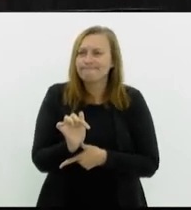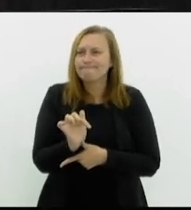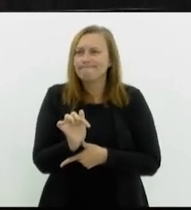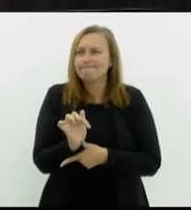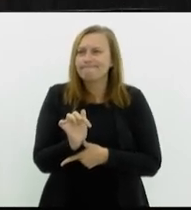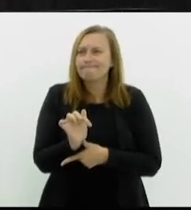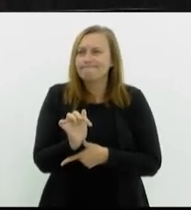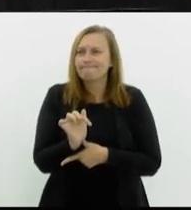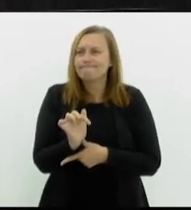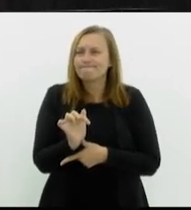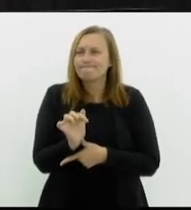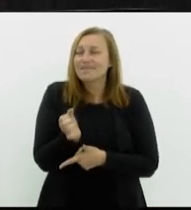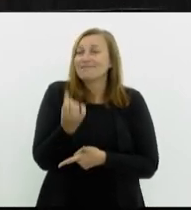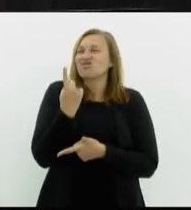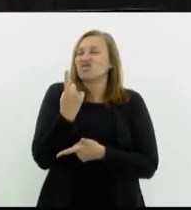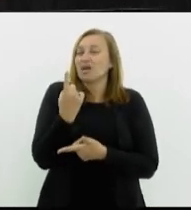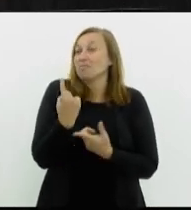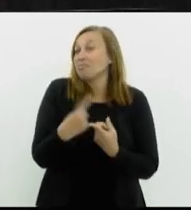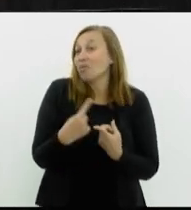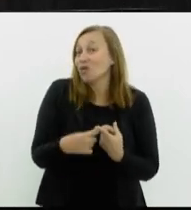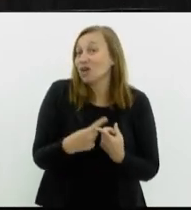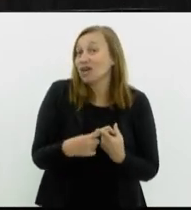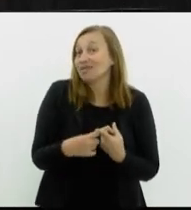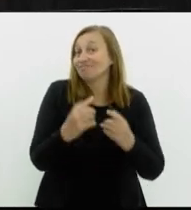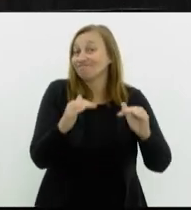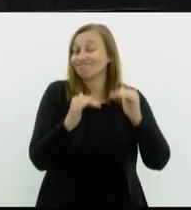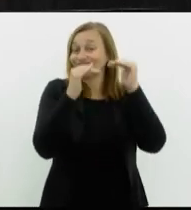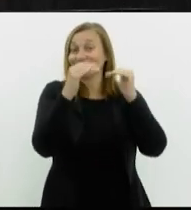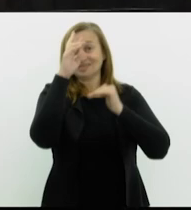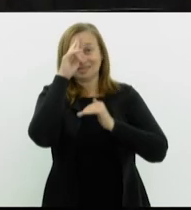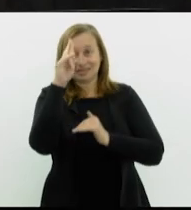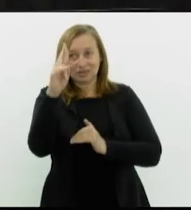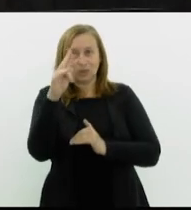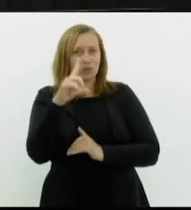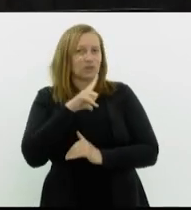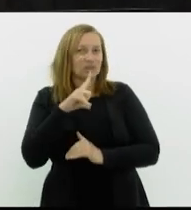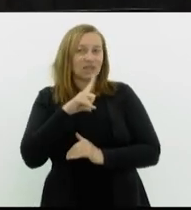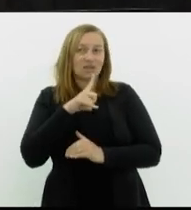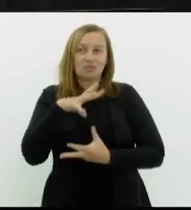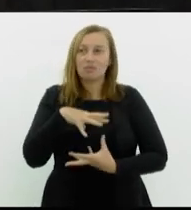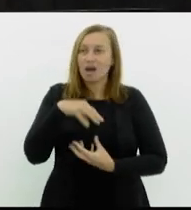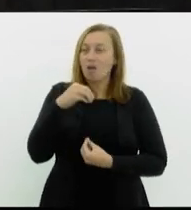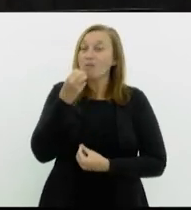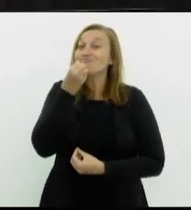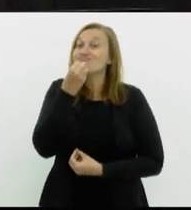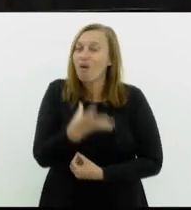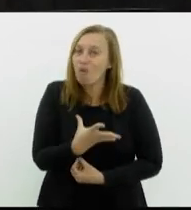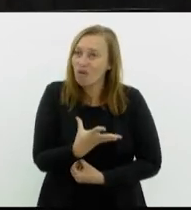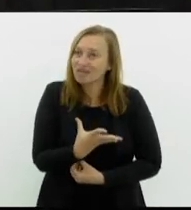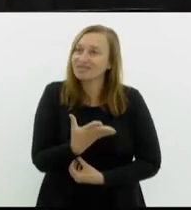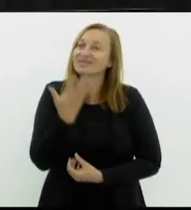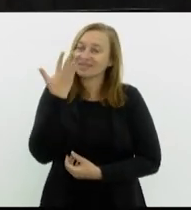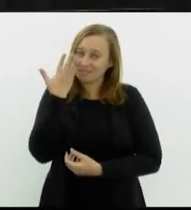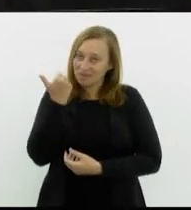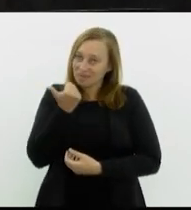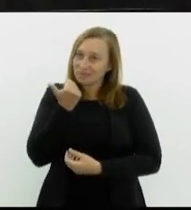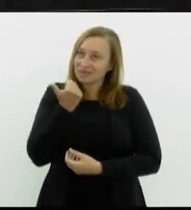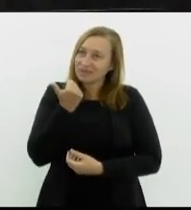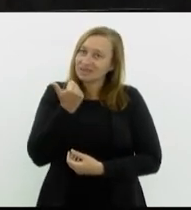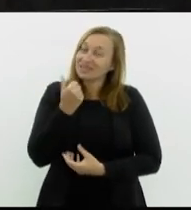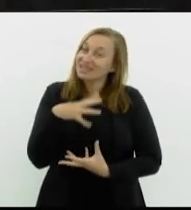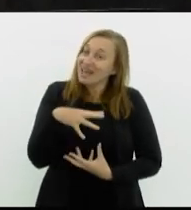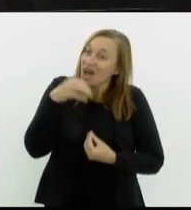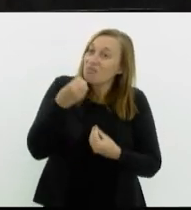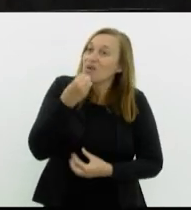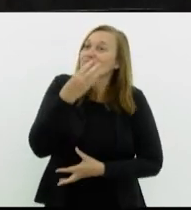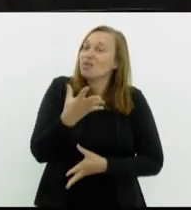que não é de estranhar, porque Vossa Excelência tem uma alma piedosa, nós sabemos disso, né? E essa alma piedosa